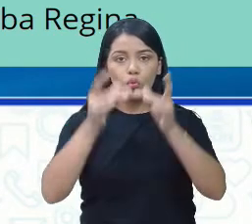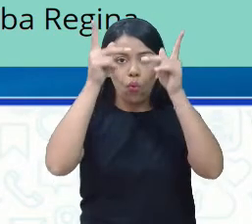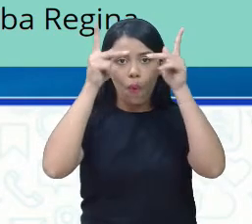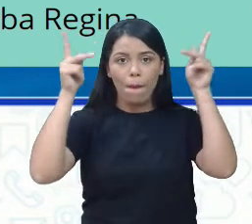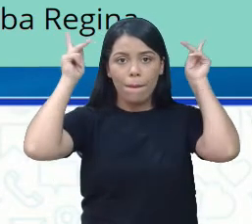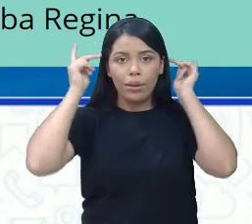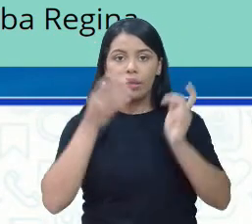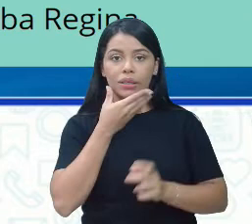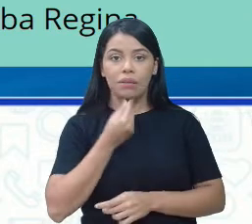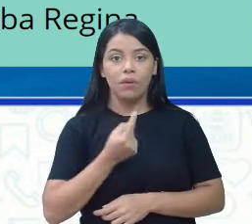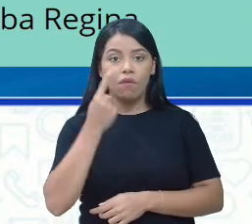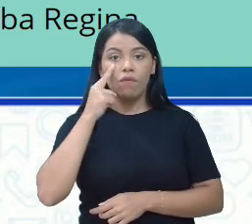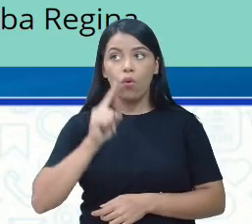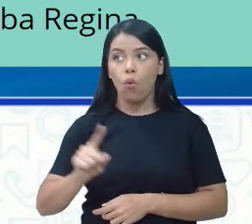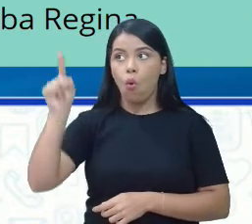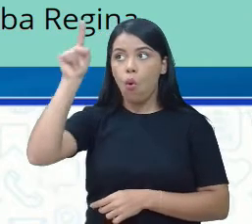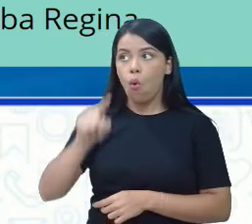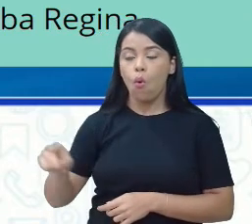iria dar